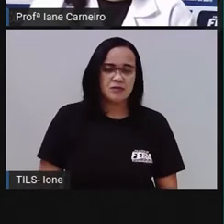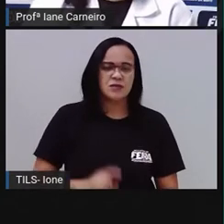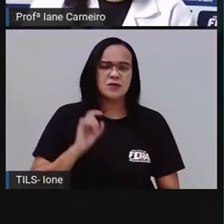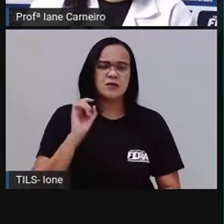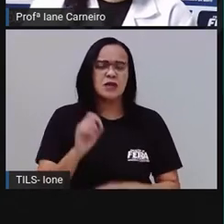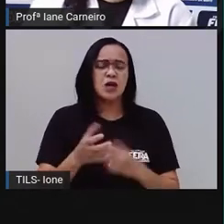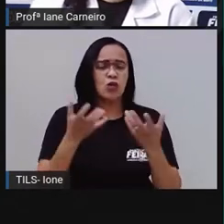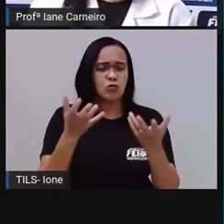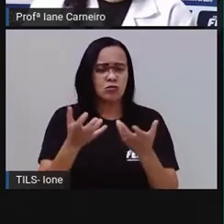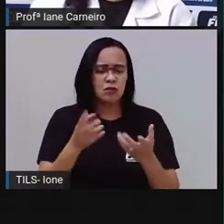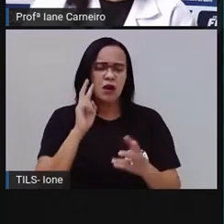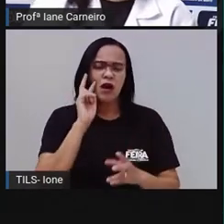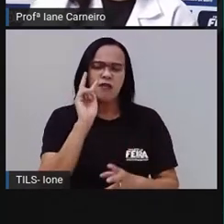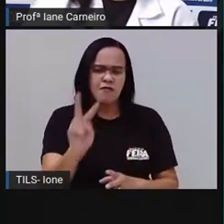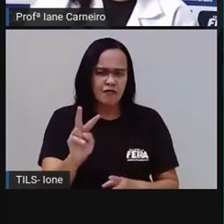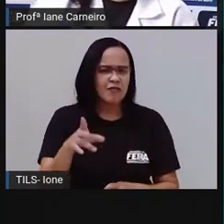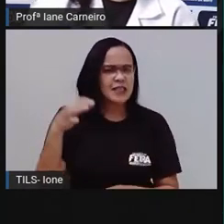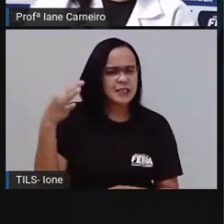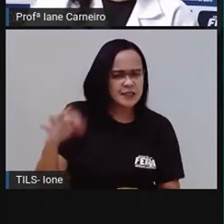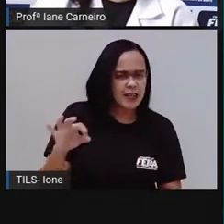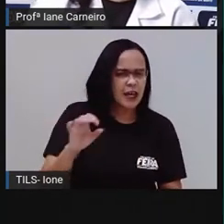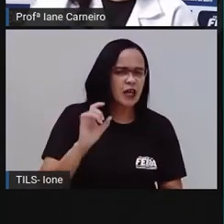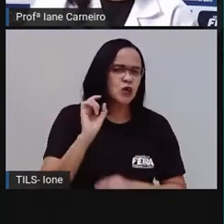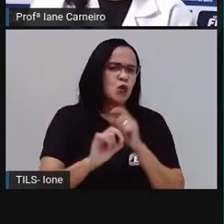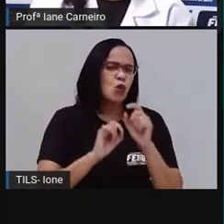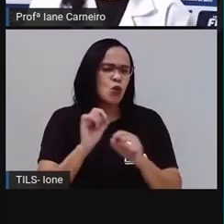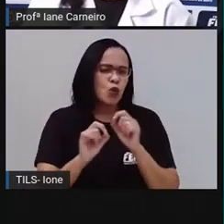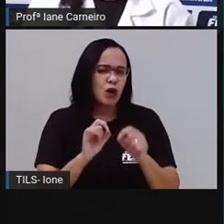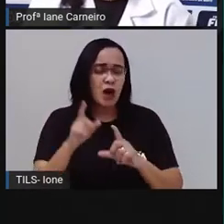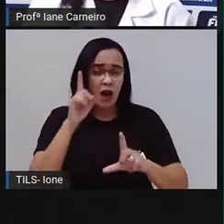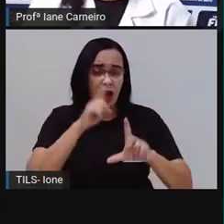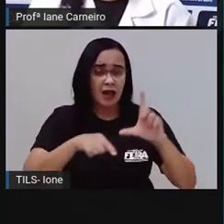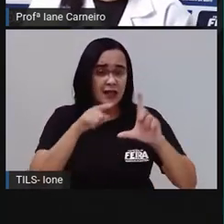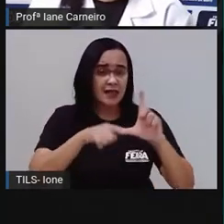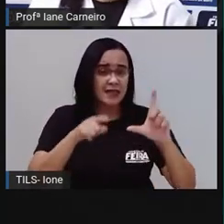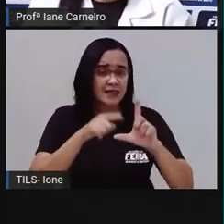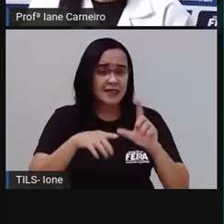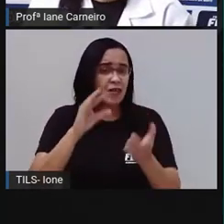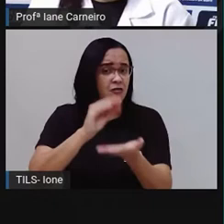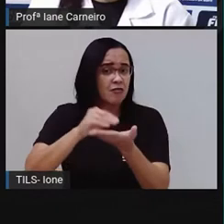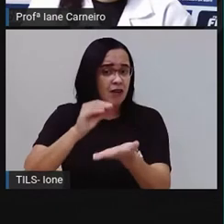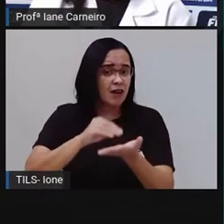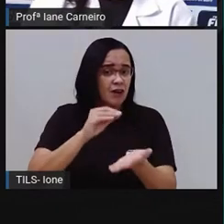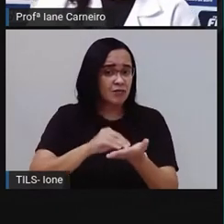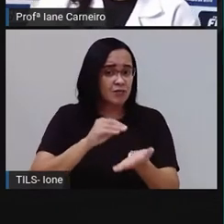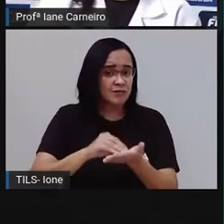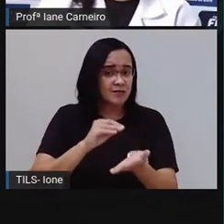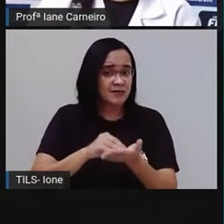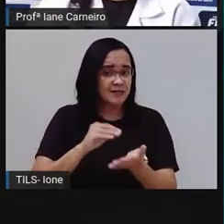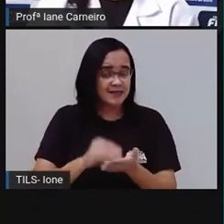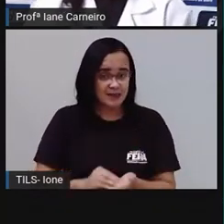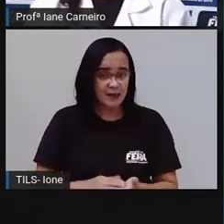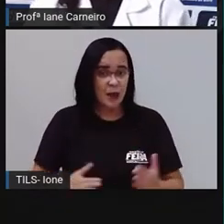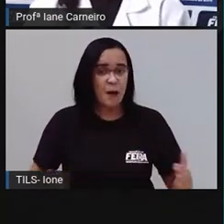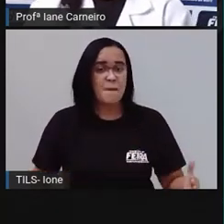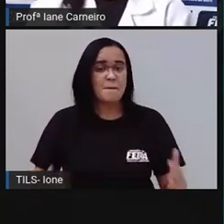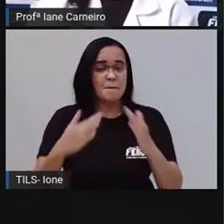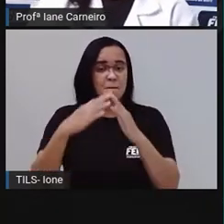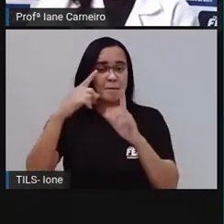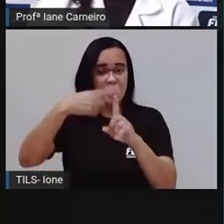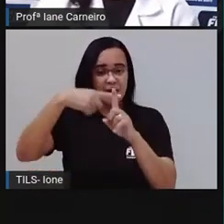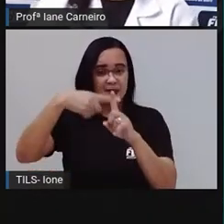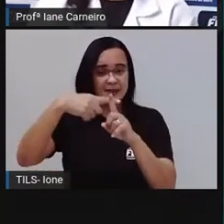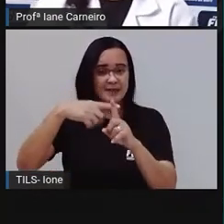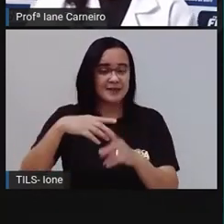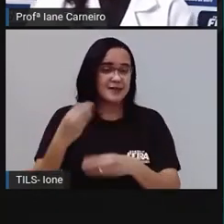Quero ver adivinhar. O que falta numa anta para ir para o altar? O que é que falta para